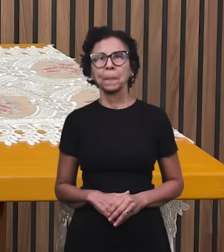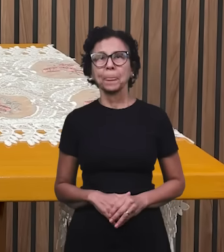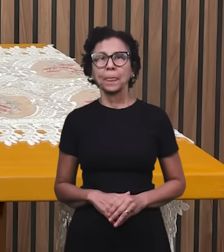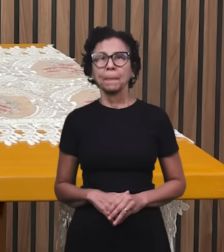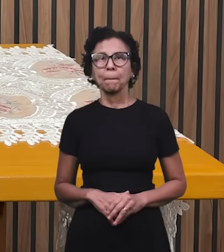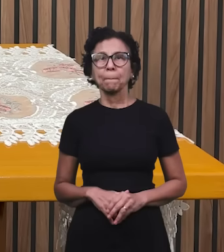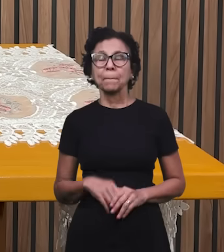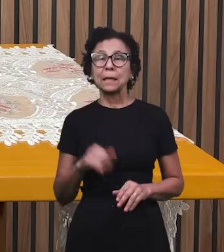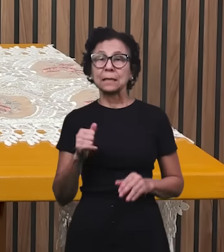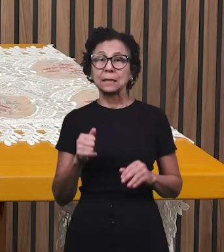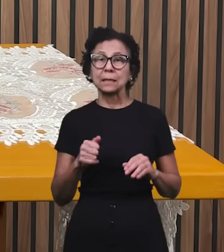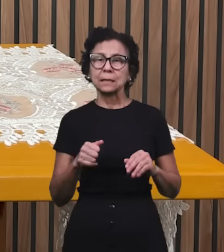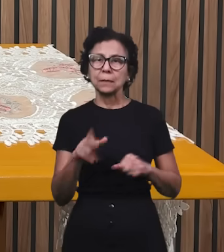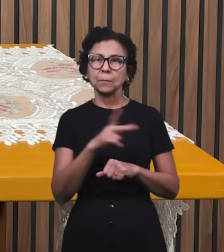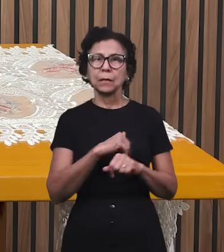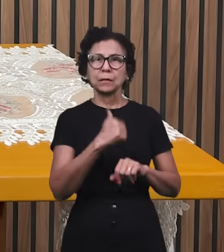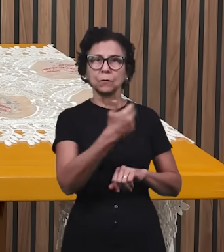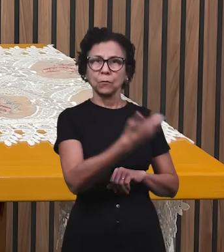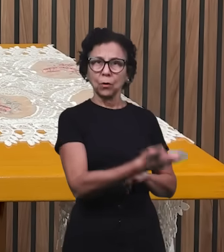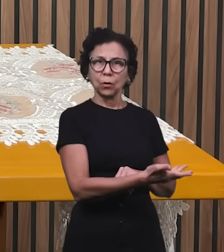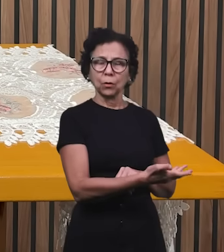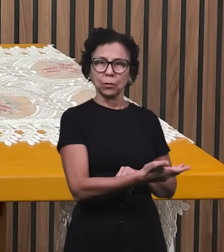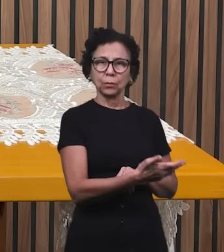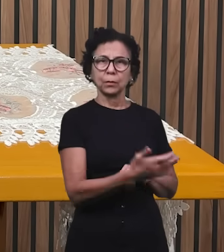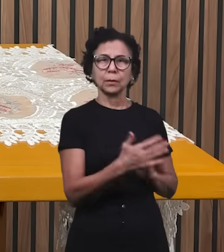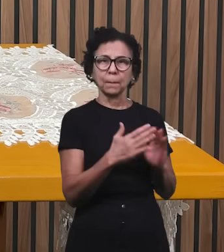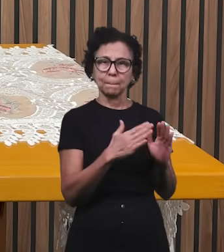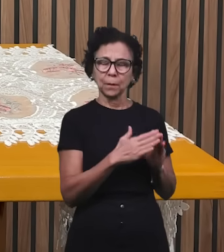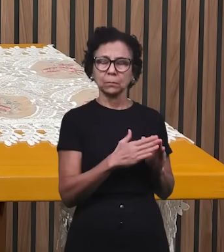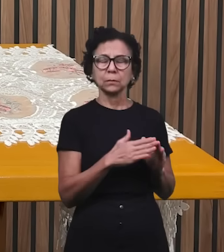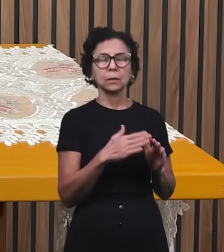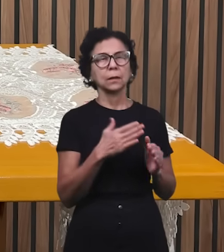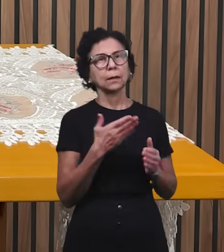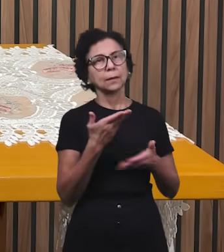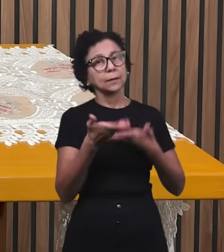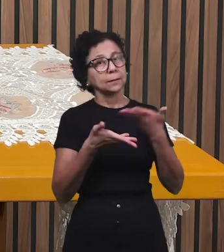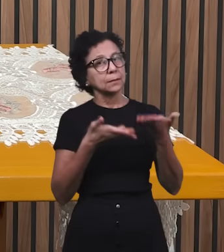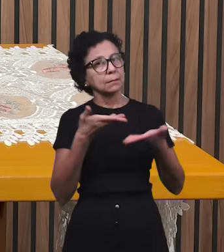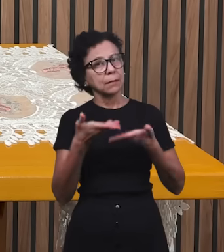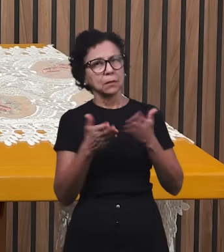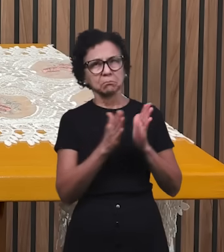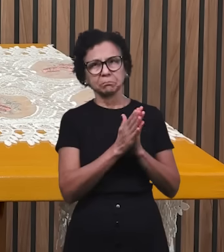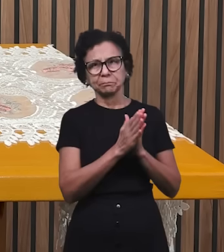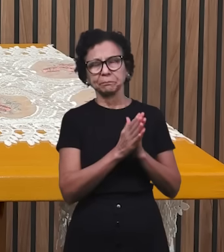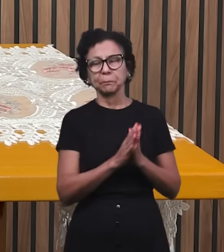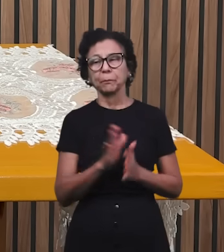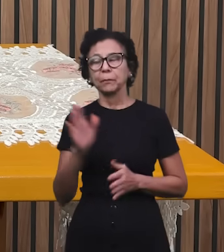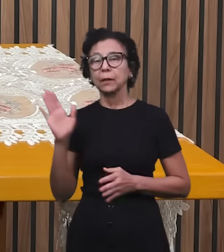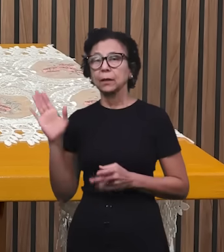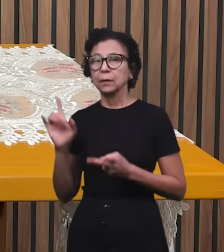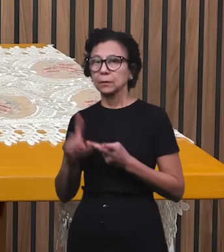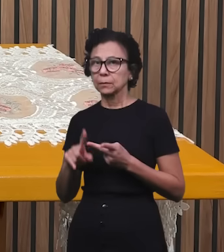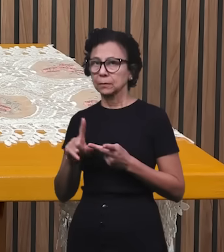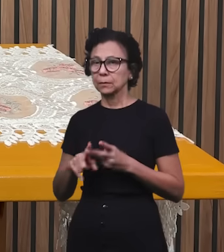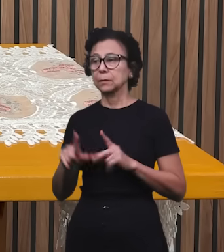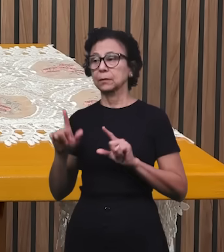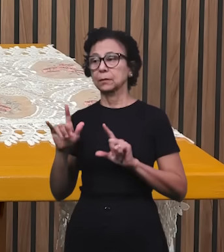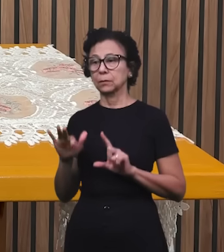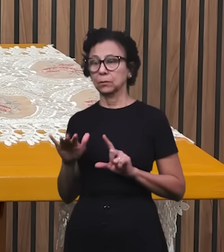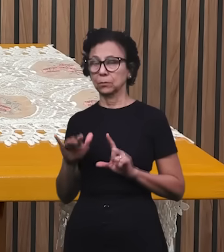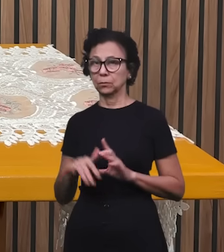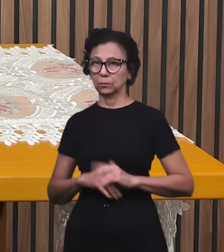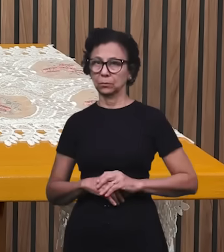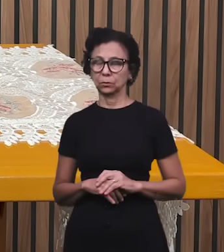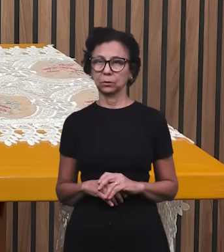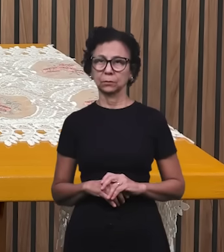se você mora no exterior e quer alguma assistência. Também aparecerá um outro QR Code para